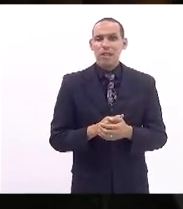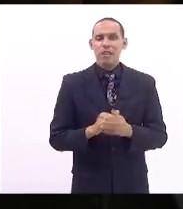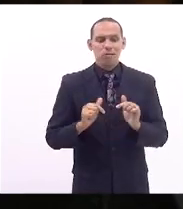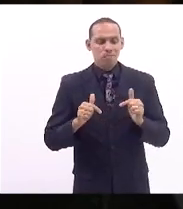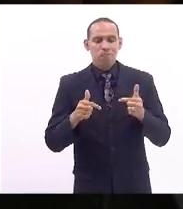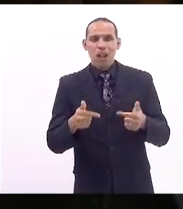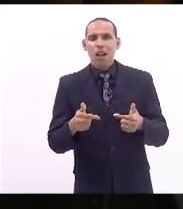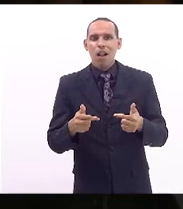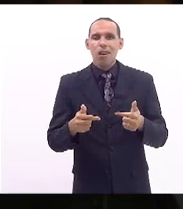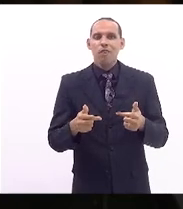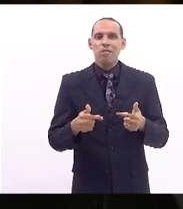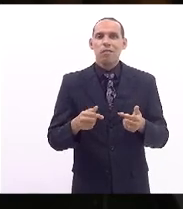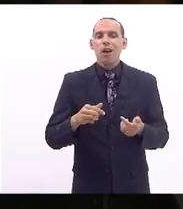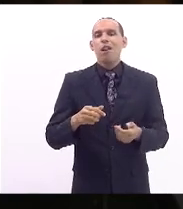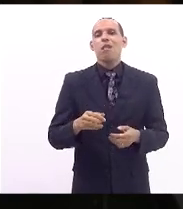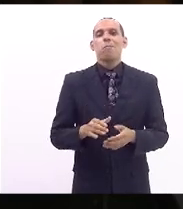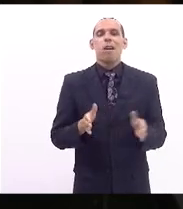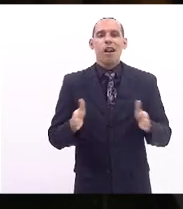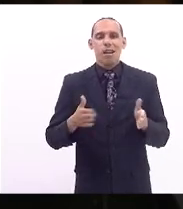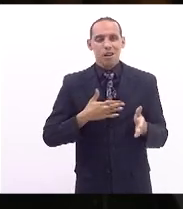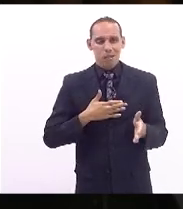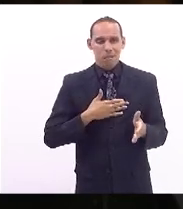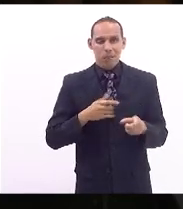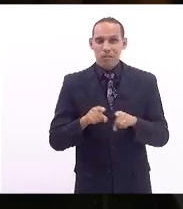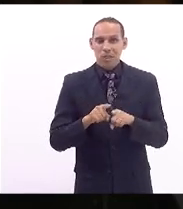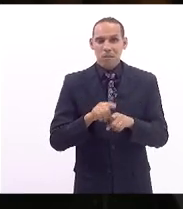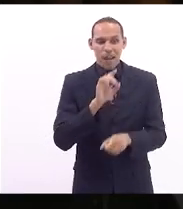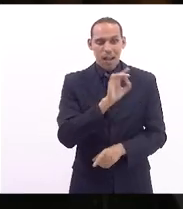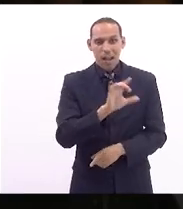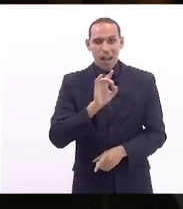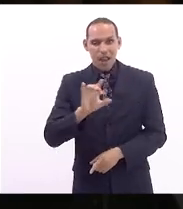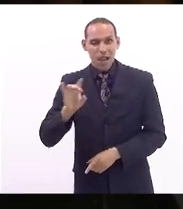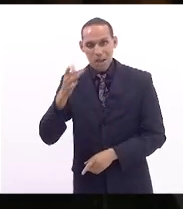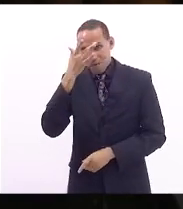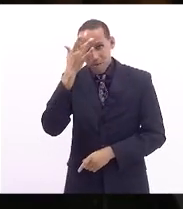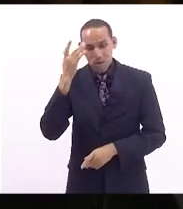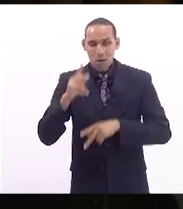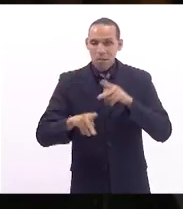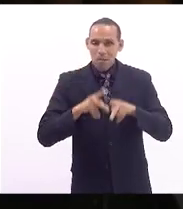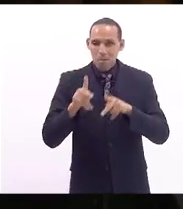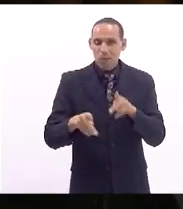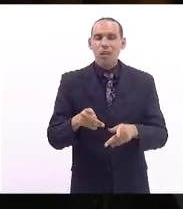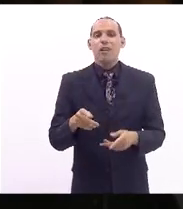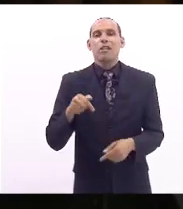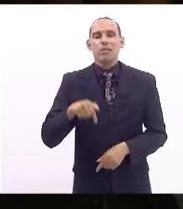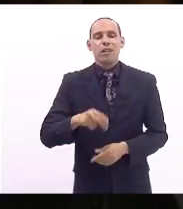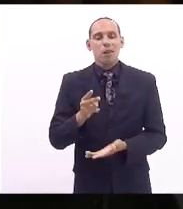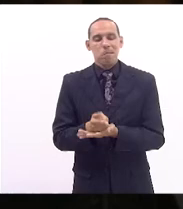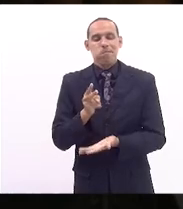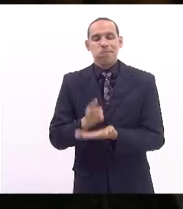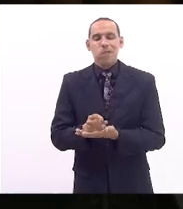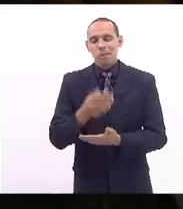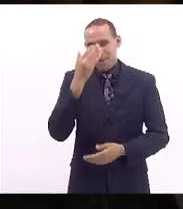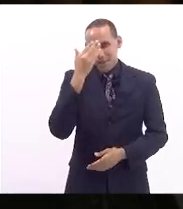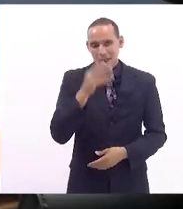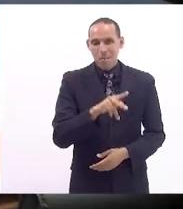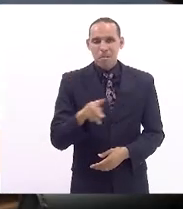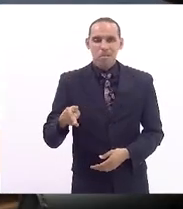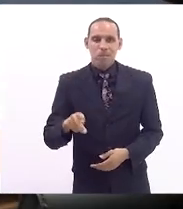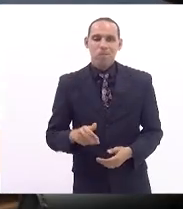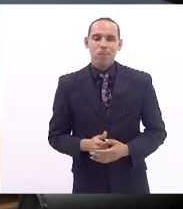meu zelo com o meu mandato aqui um cada cada um da população Fluminense e Continuará no decorrer do meu mandato obrigado a